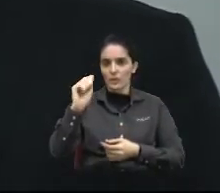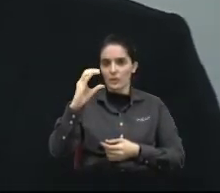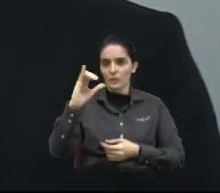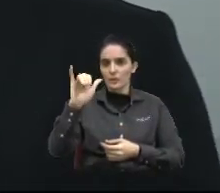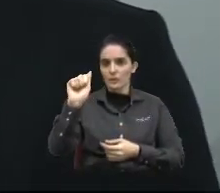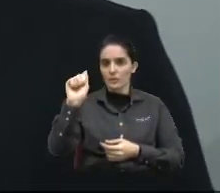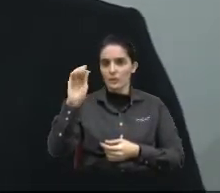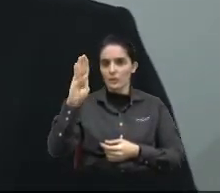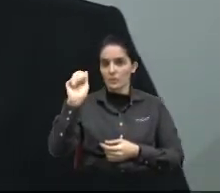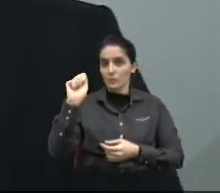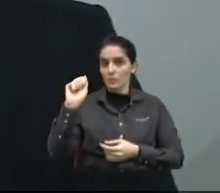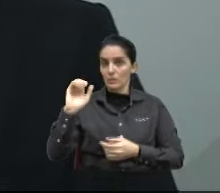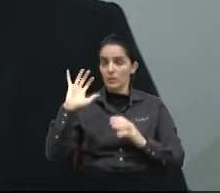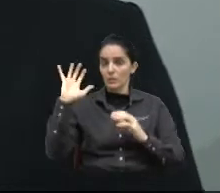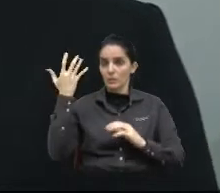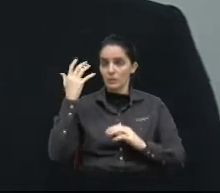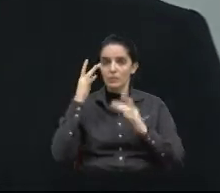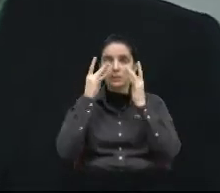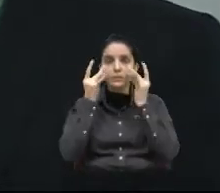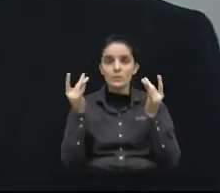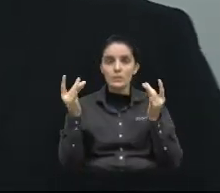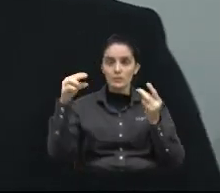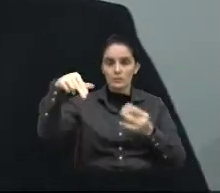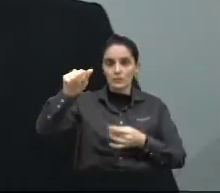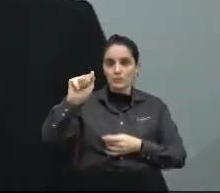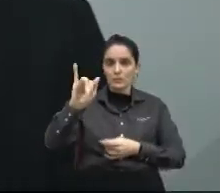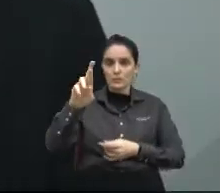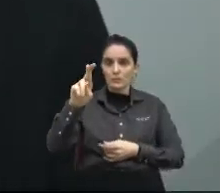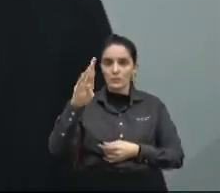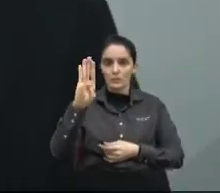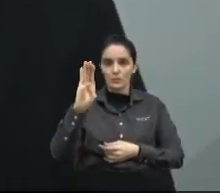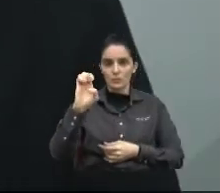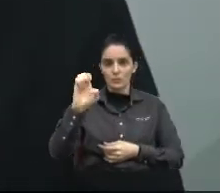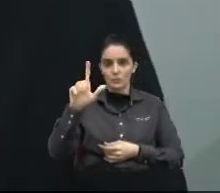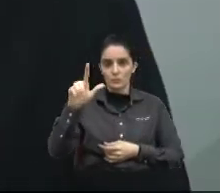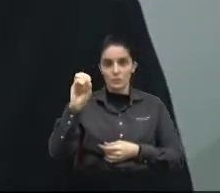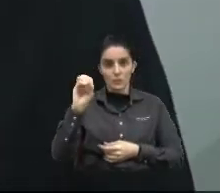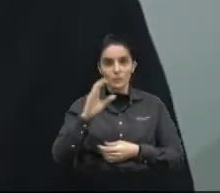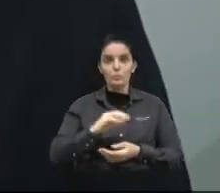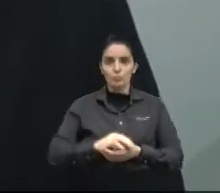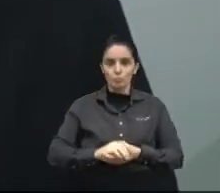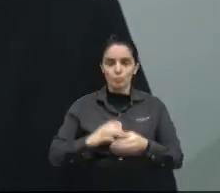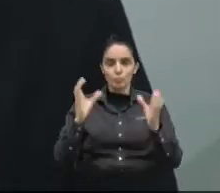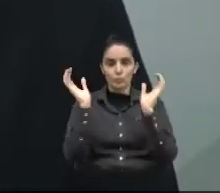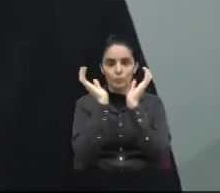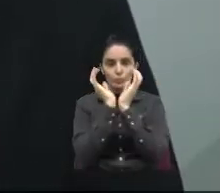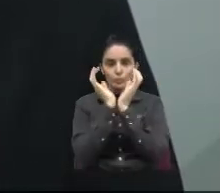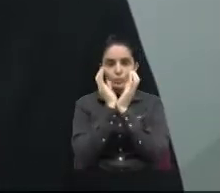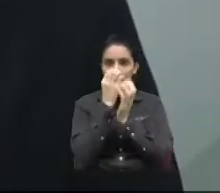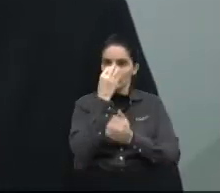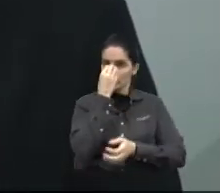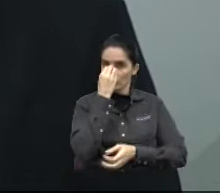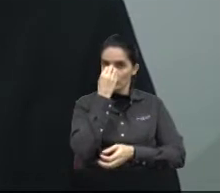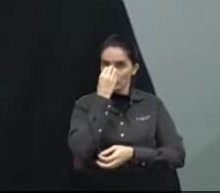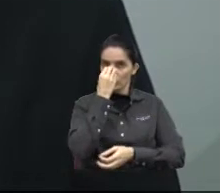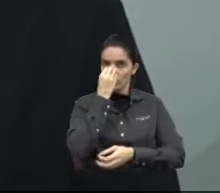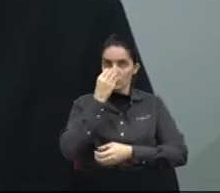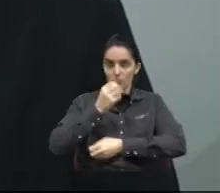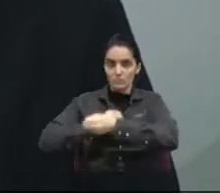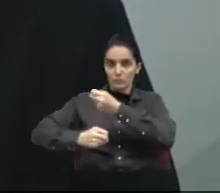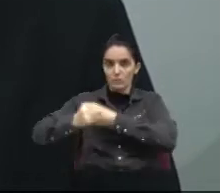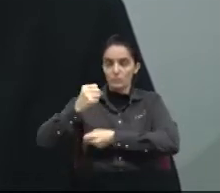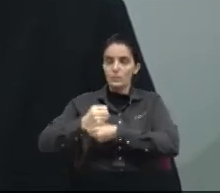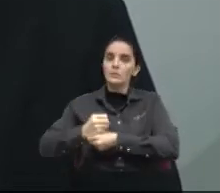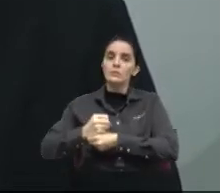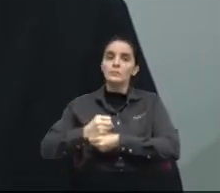nair bello quinta feira às 19 horas é uma das mais importantes companhias circenses do brasil completou ano passado